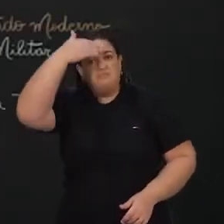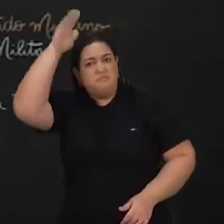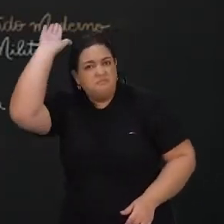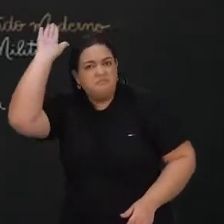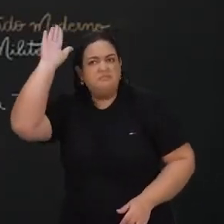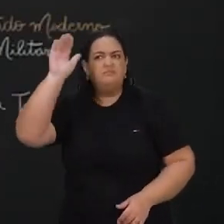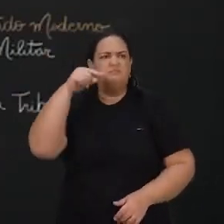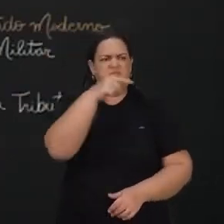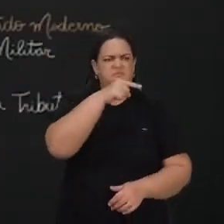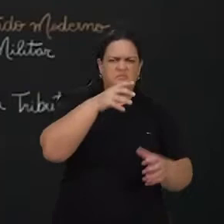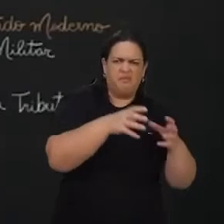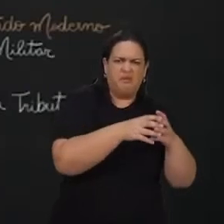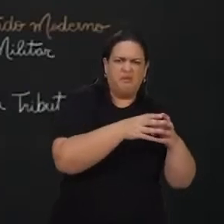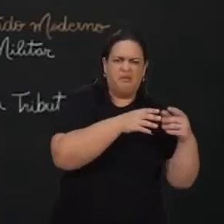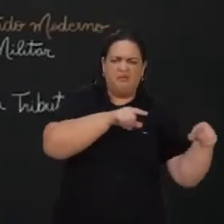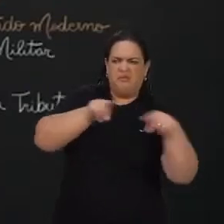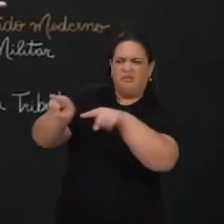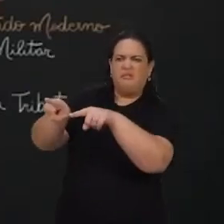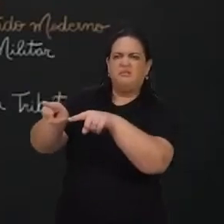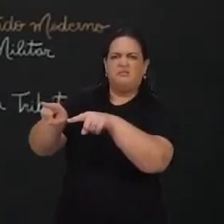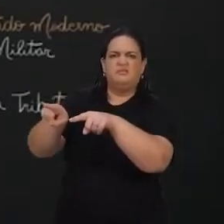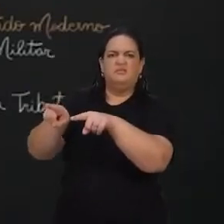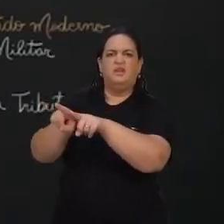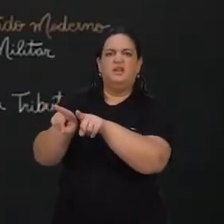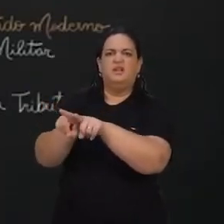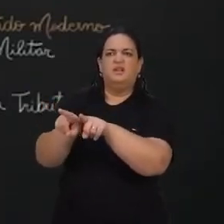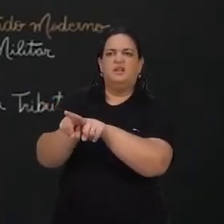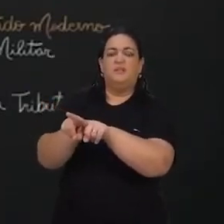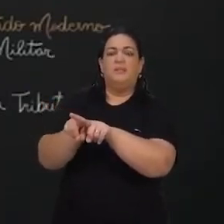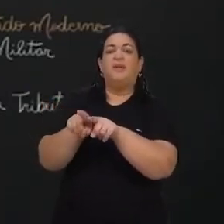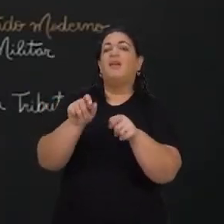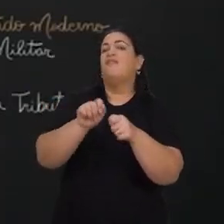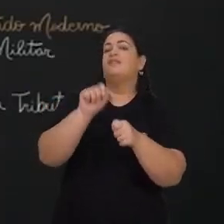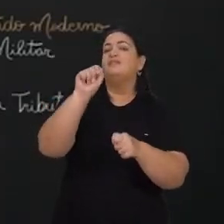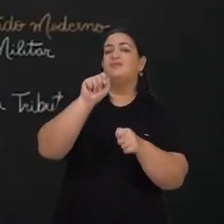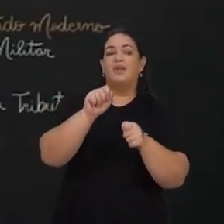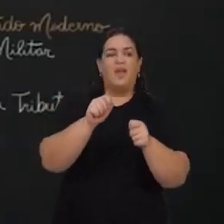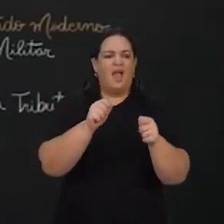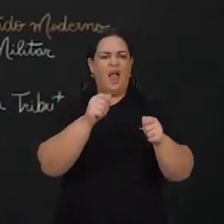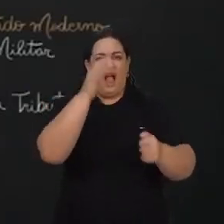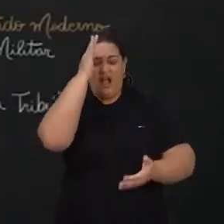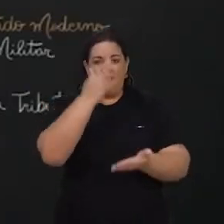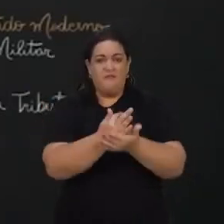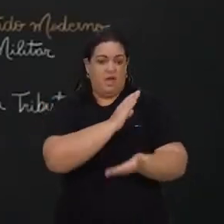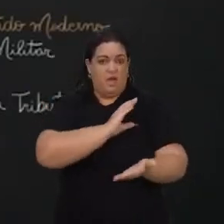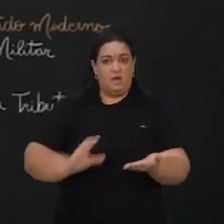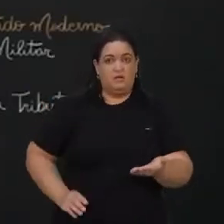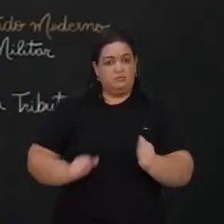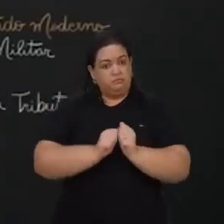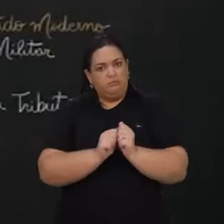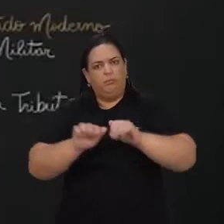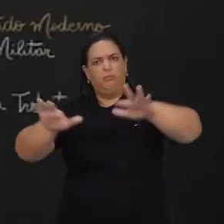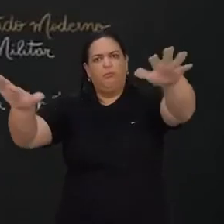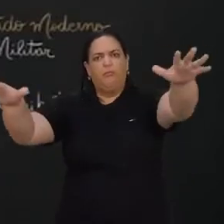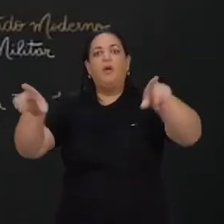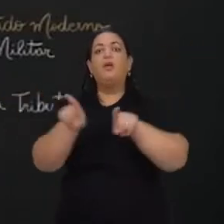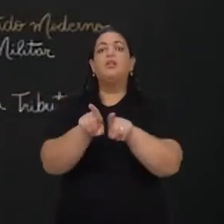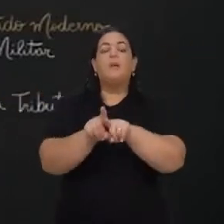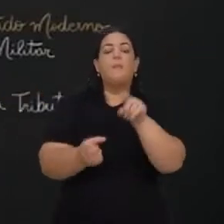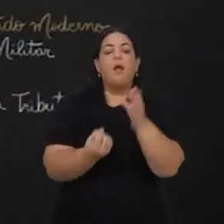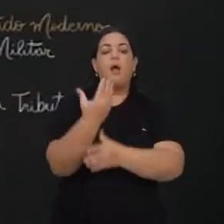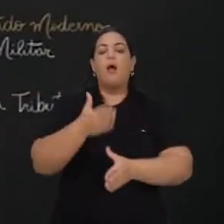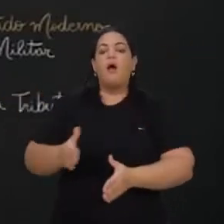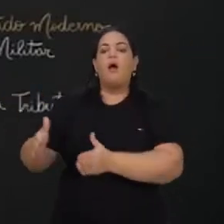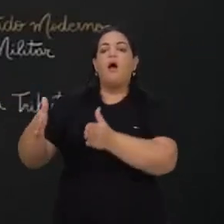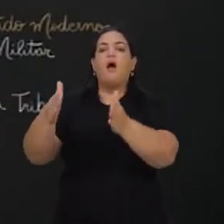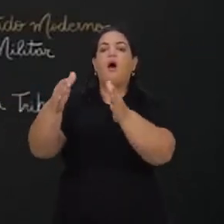com as cruzadas também ajudavam em outras coisas. Além da expansão da fé cristã, acontecia também o estabelecimento de rotas comerciais.